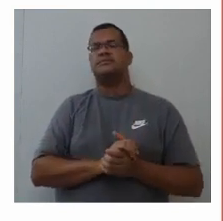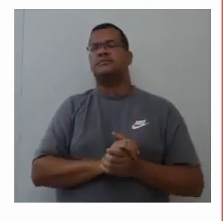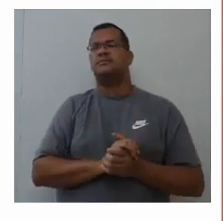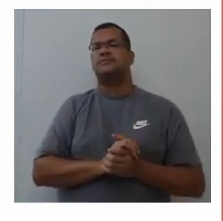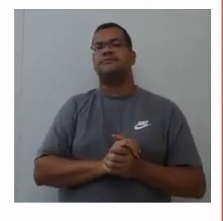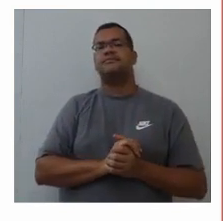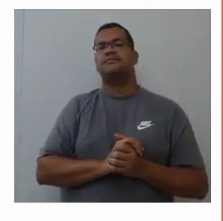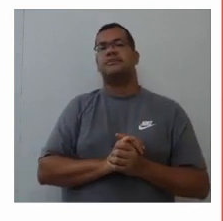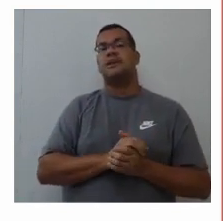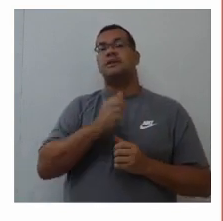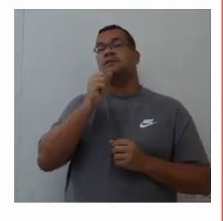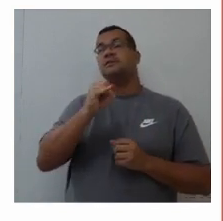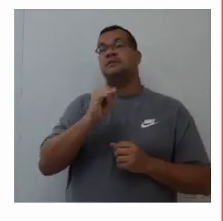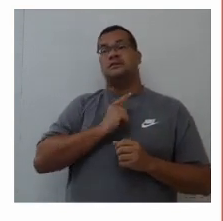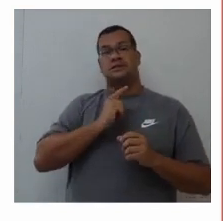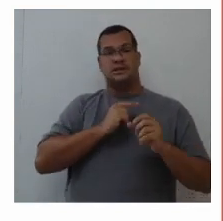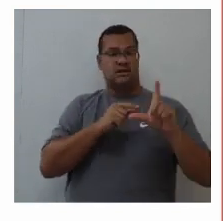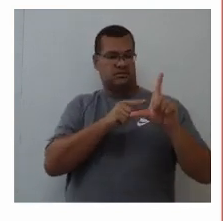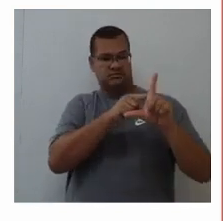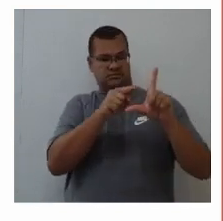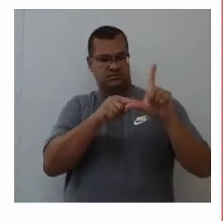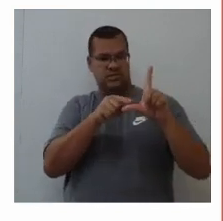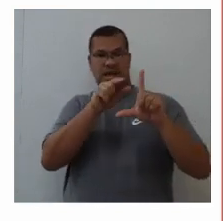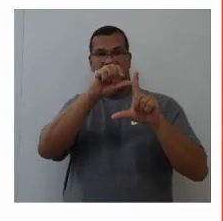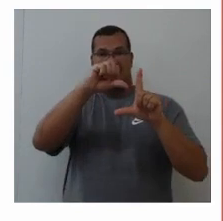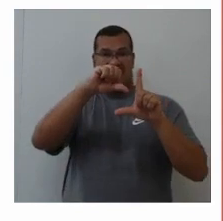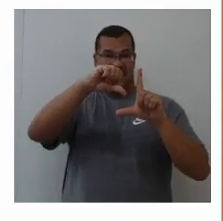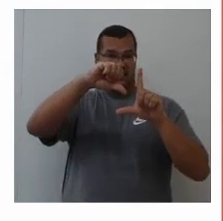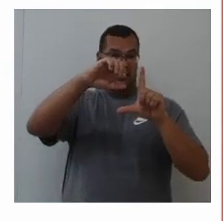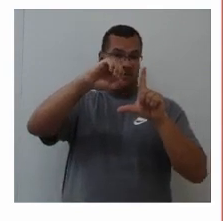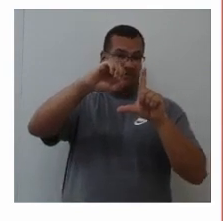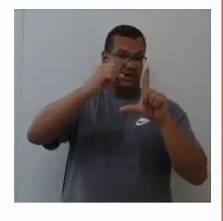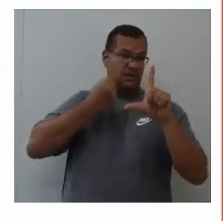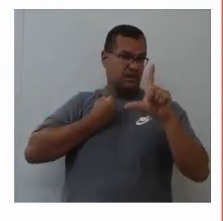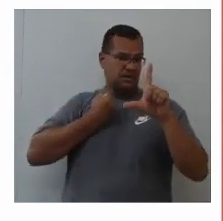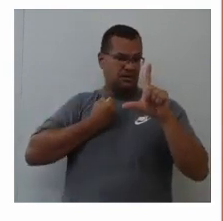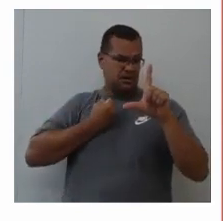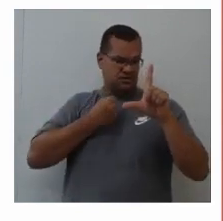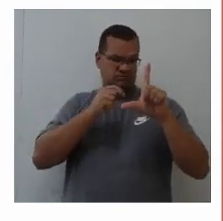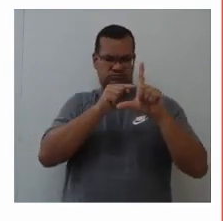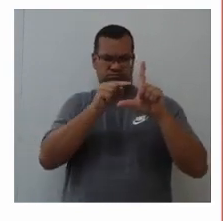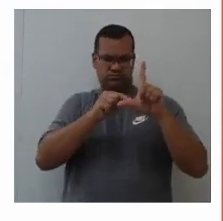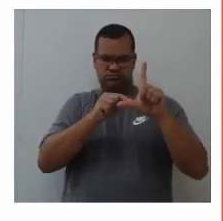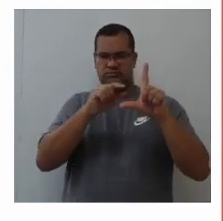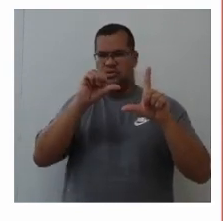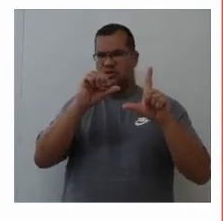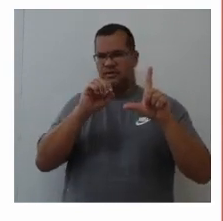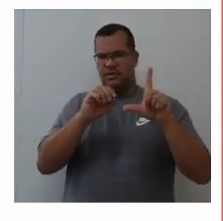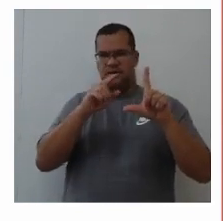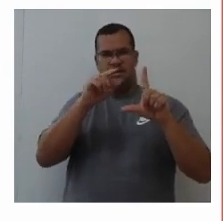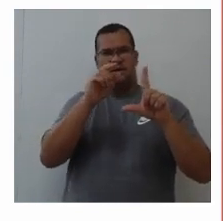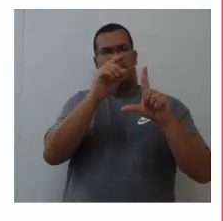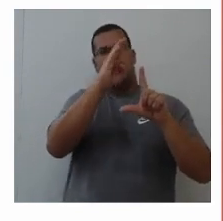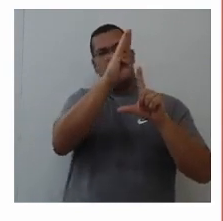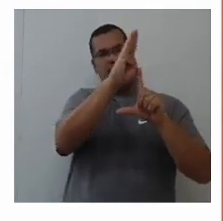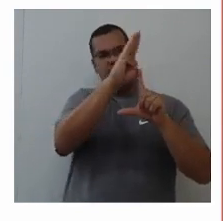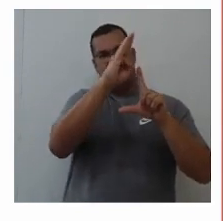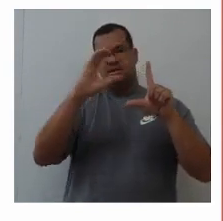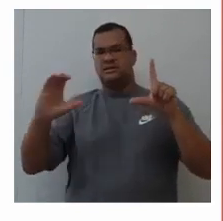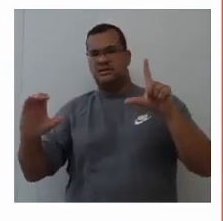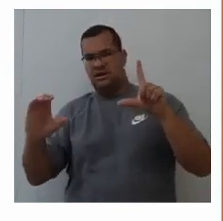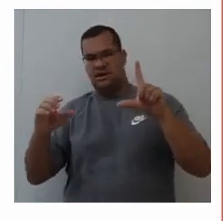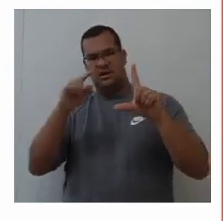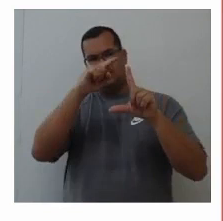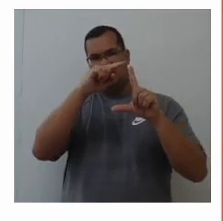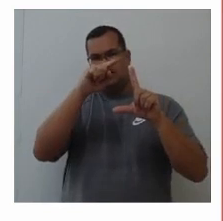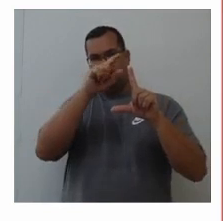eu digo para você que se eu tenho o ângulo A com 90 graus de medida, o que acontece? Os ângulos B e C juntos terão